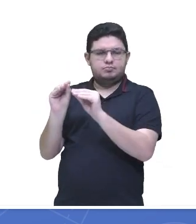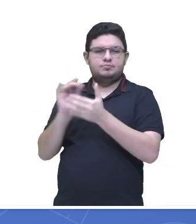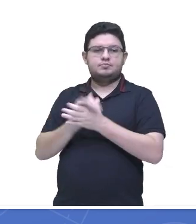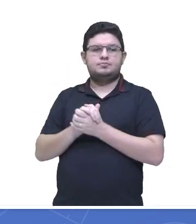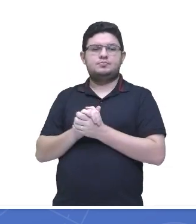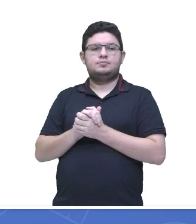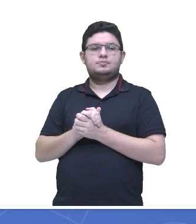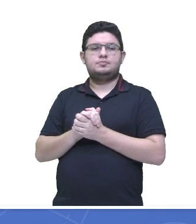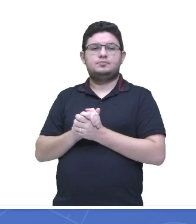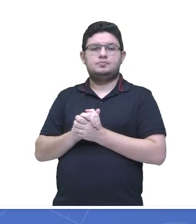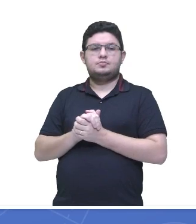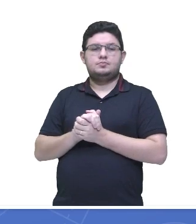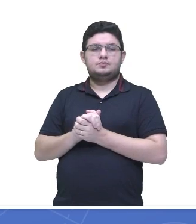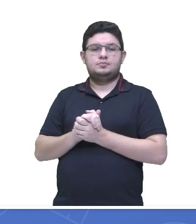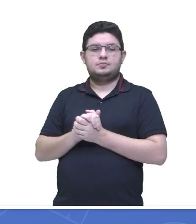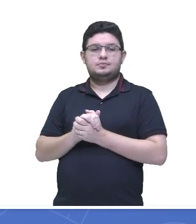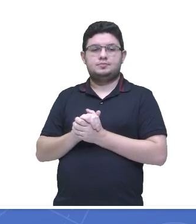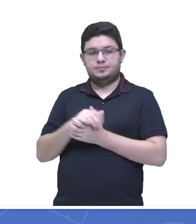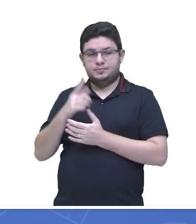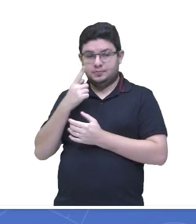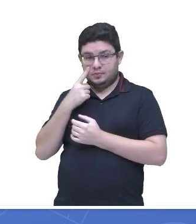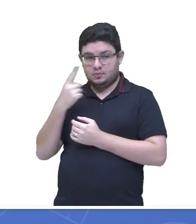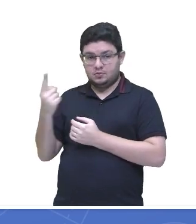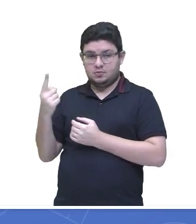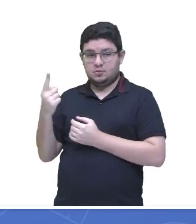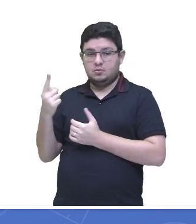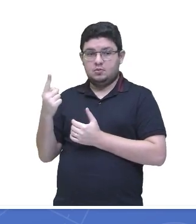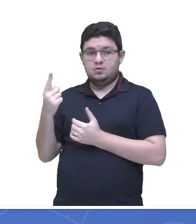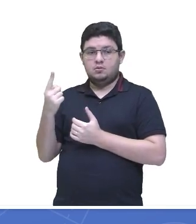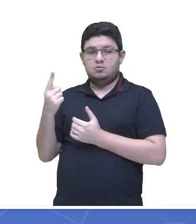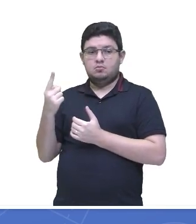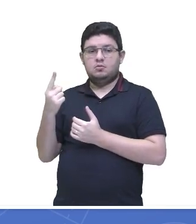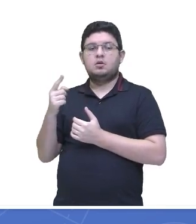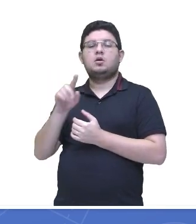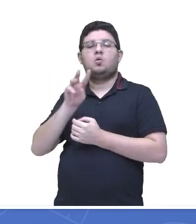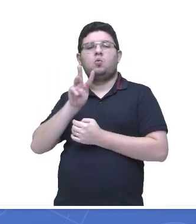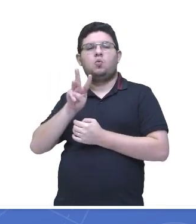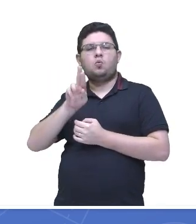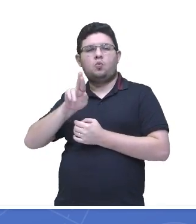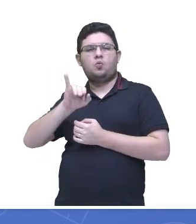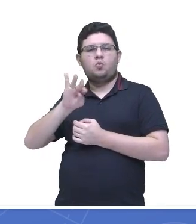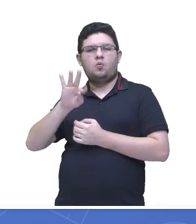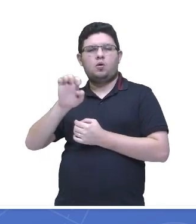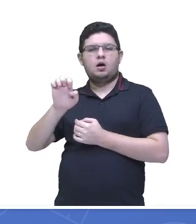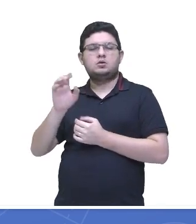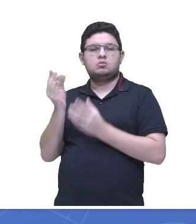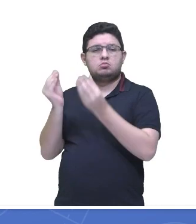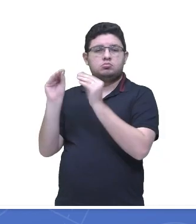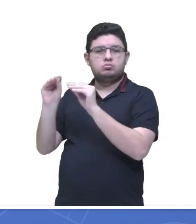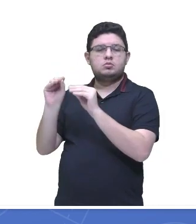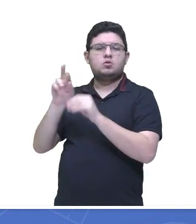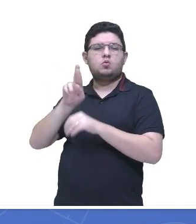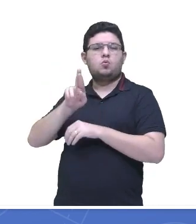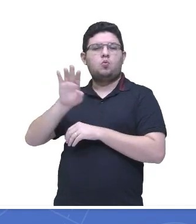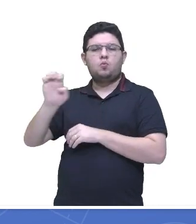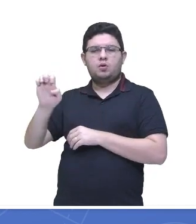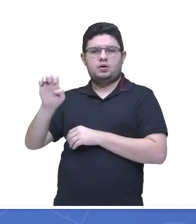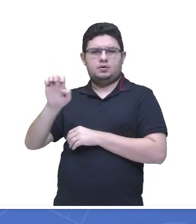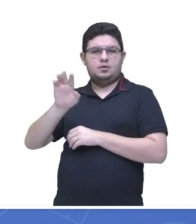foco da aula é sobre prefixos, ok? Então, ao verbo write, eu acrescentei o